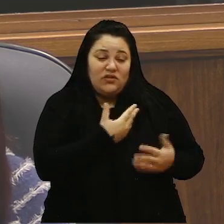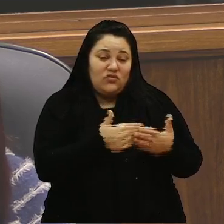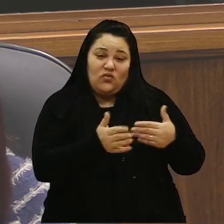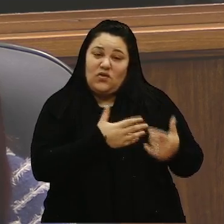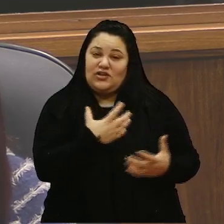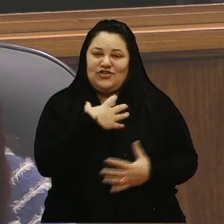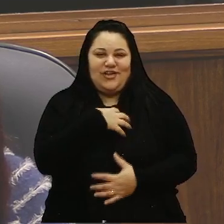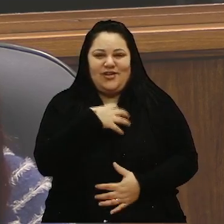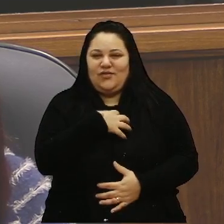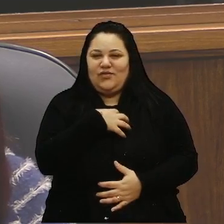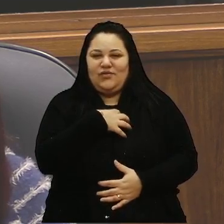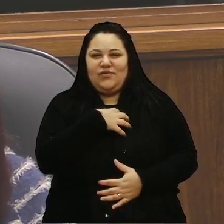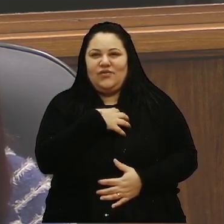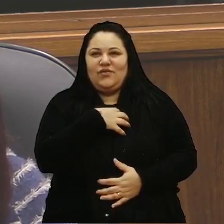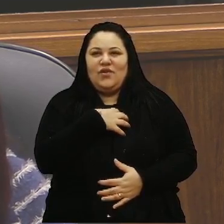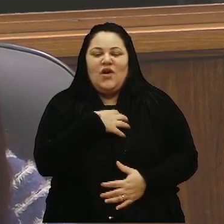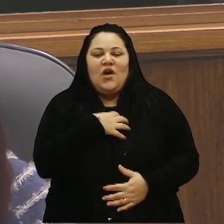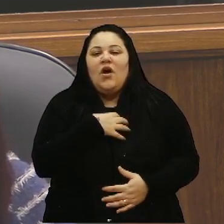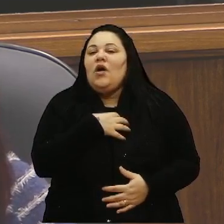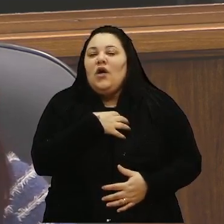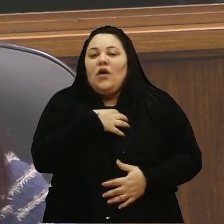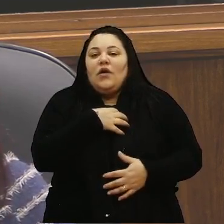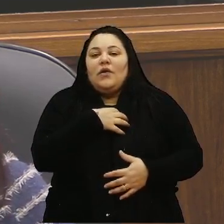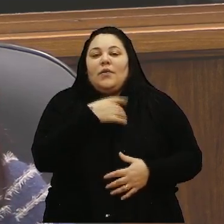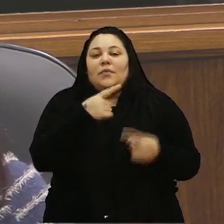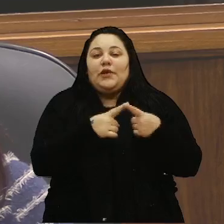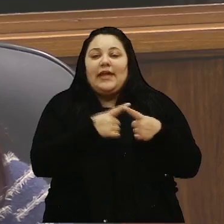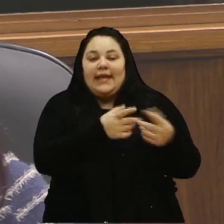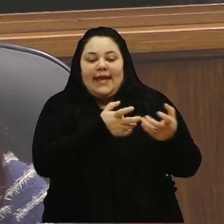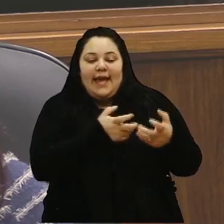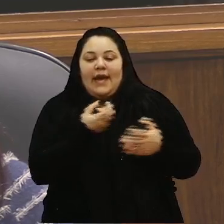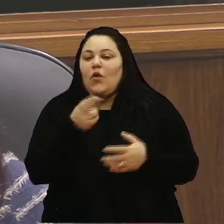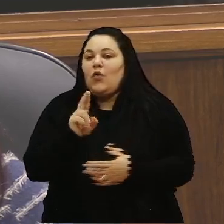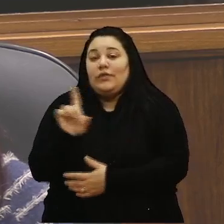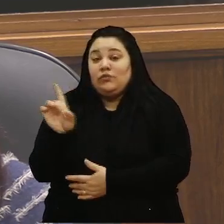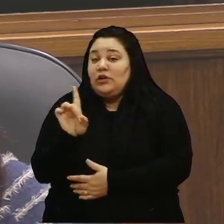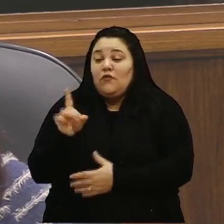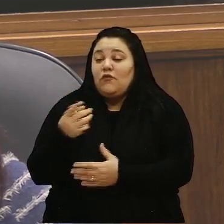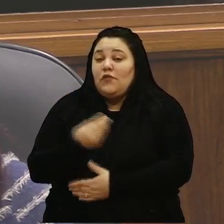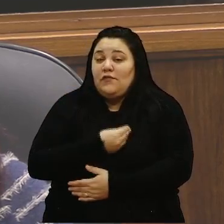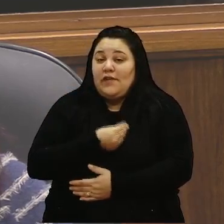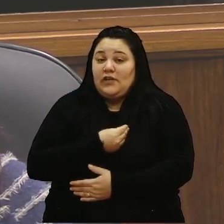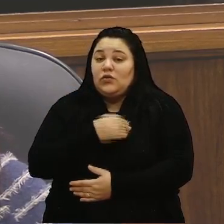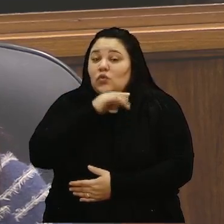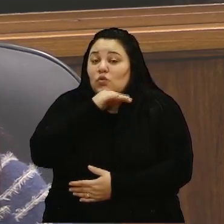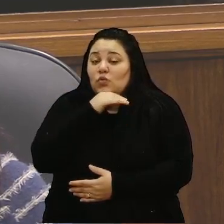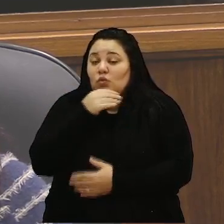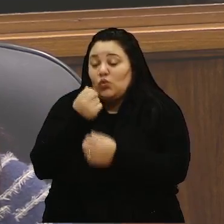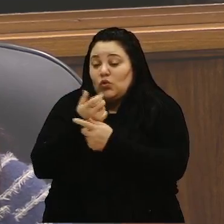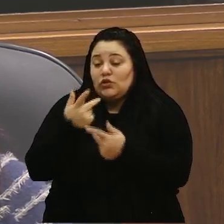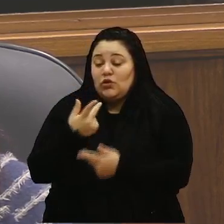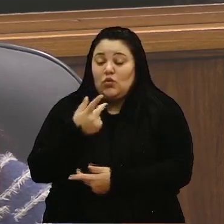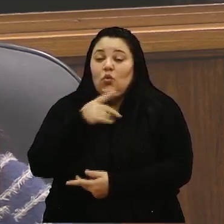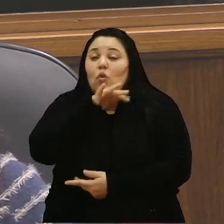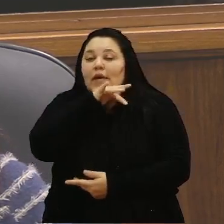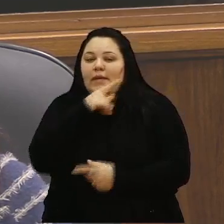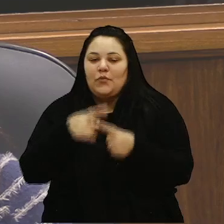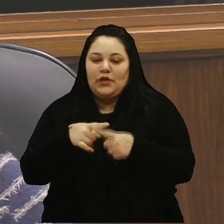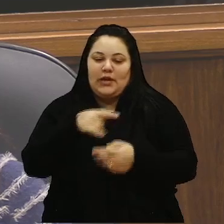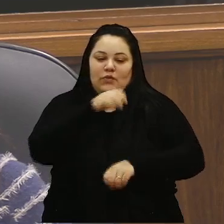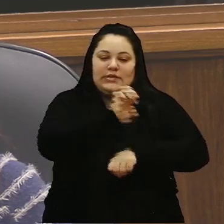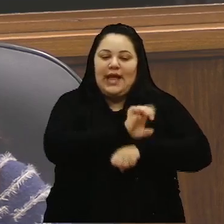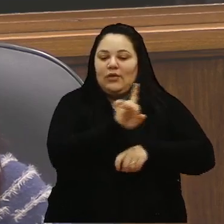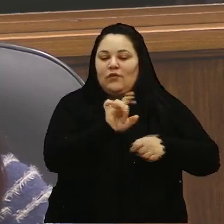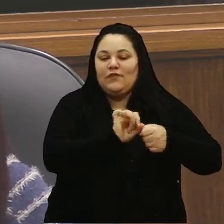condições ruins porque o Estado deixou de fazer alguma coisa. O papel do Estado é garantir que aquelas pessoas estejam nas